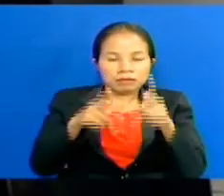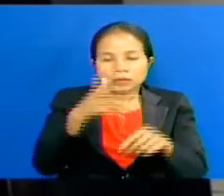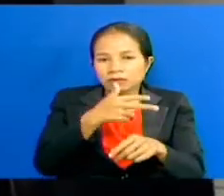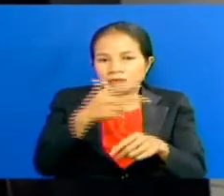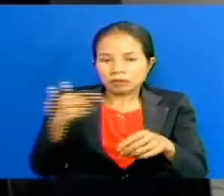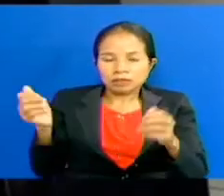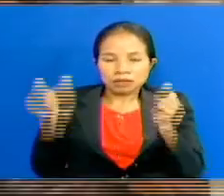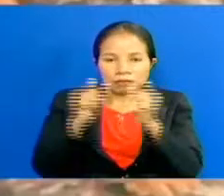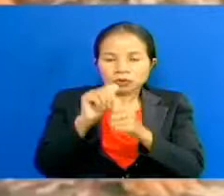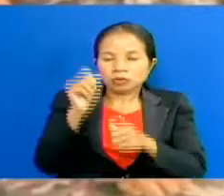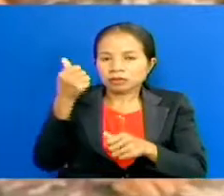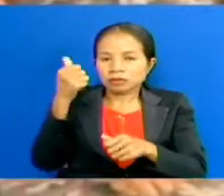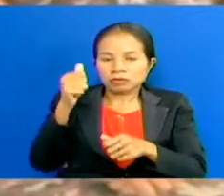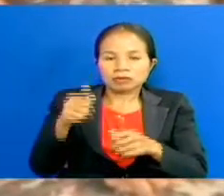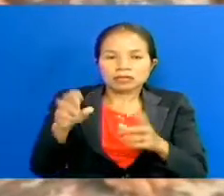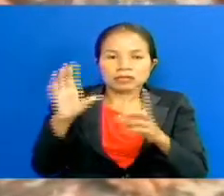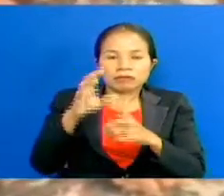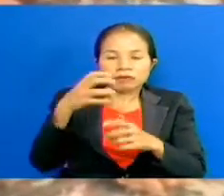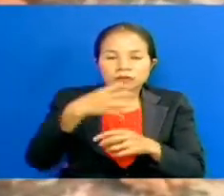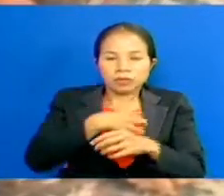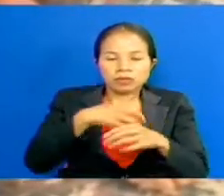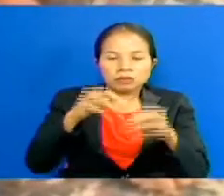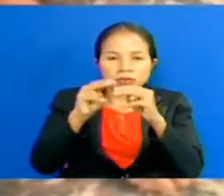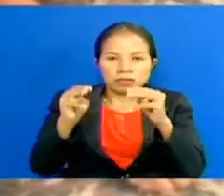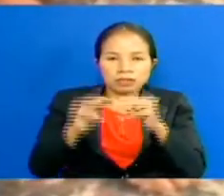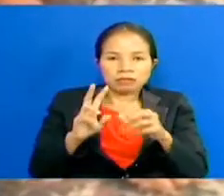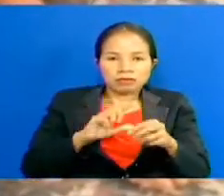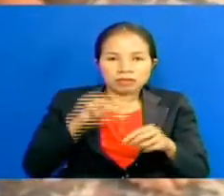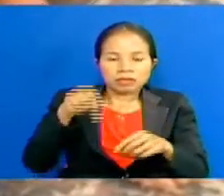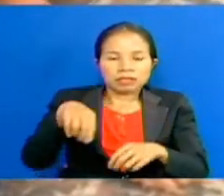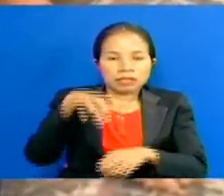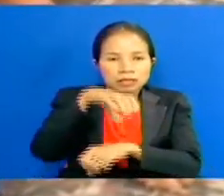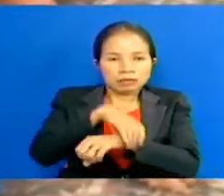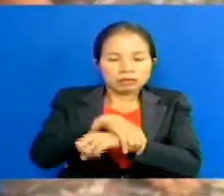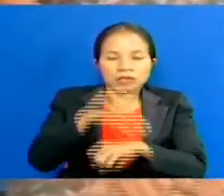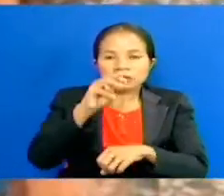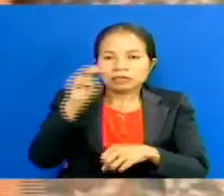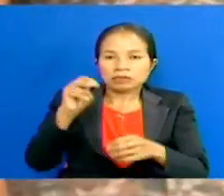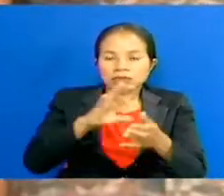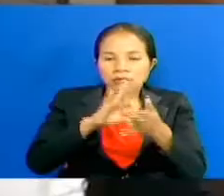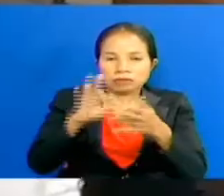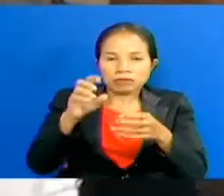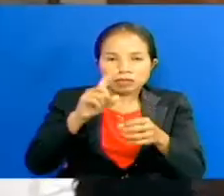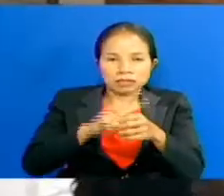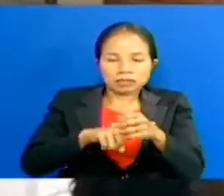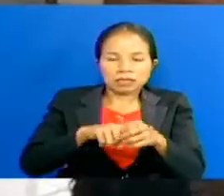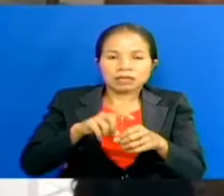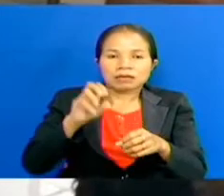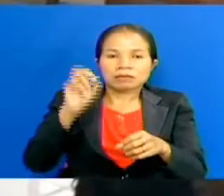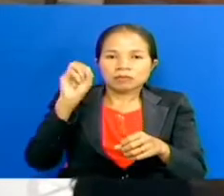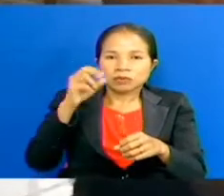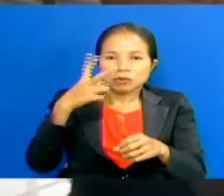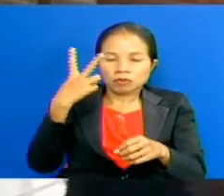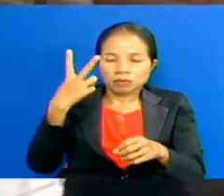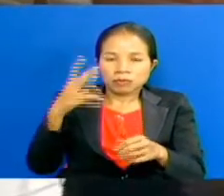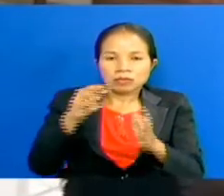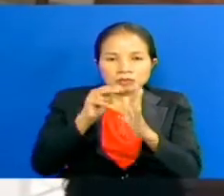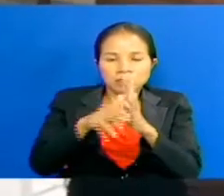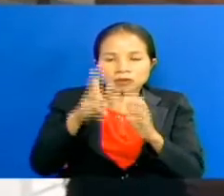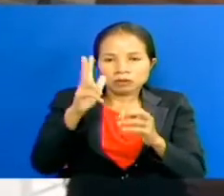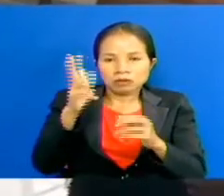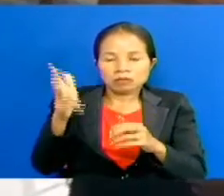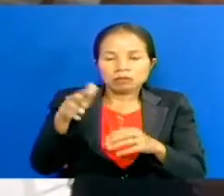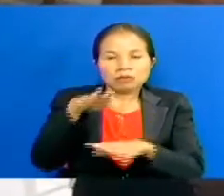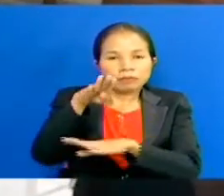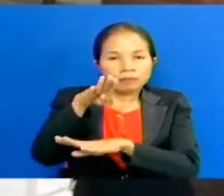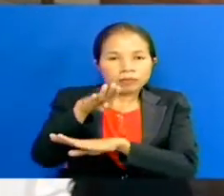cidadão indonésia, Naysanulo, Comando, município, Viqueque, captura Iha, segunda-feira, mais ou menos, tuco, Sanulo, resindrua, liu minuto,